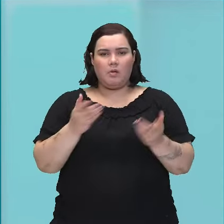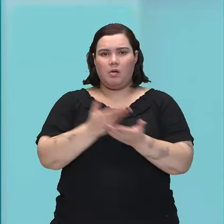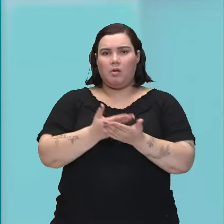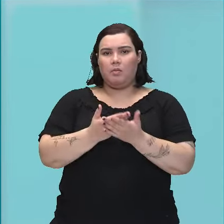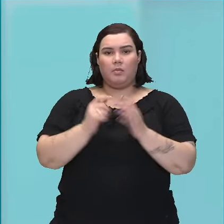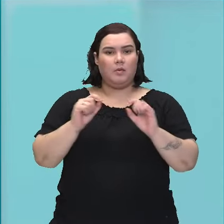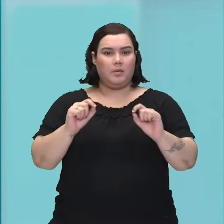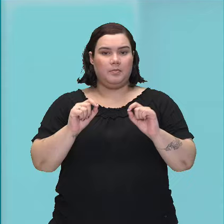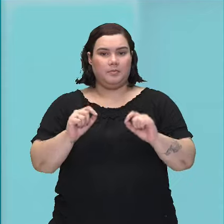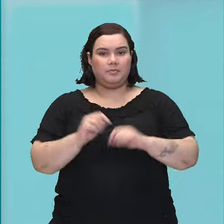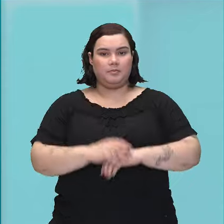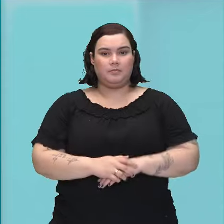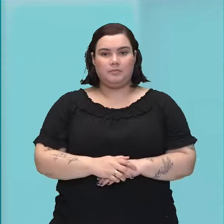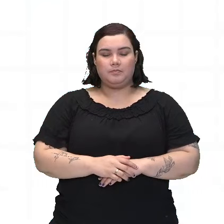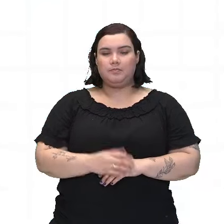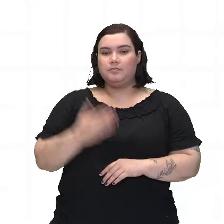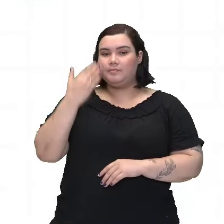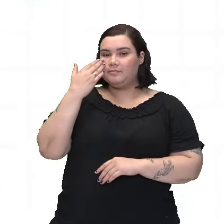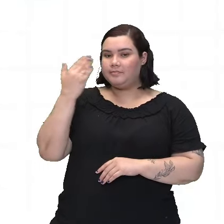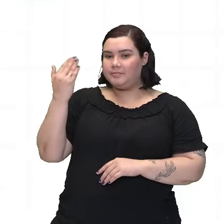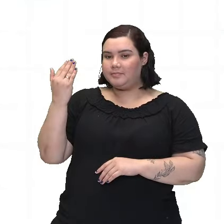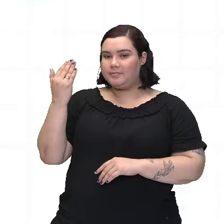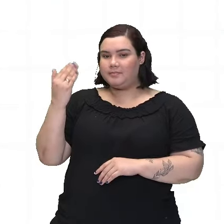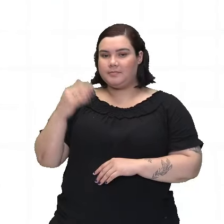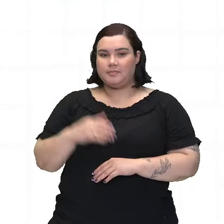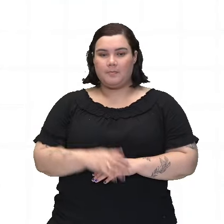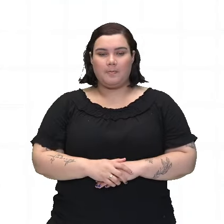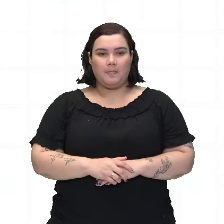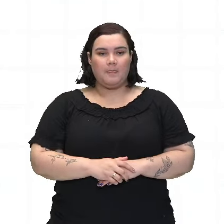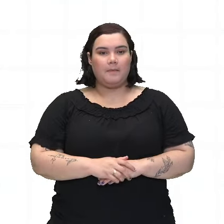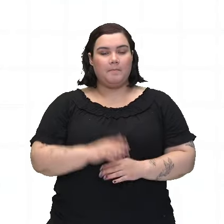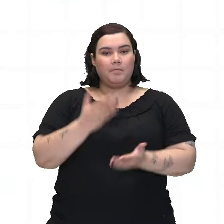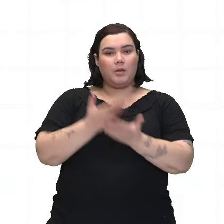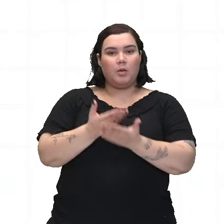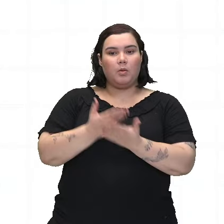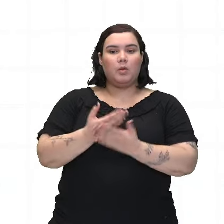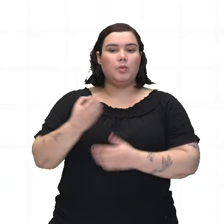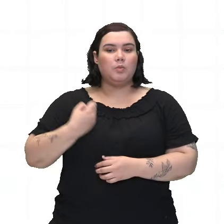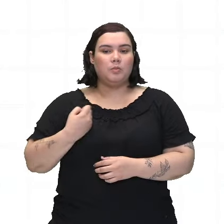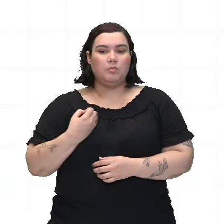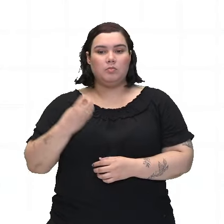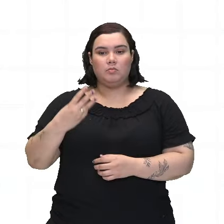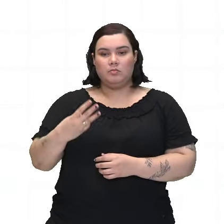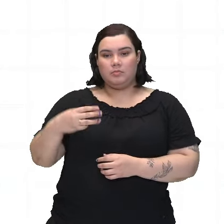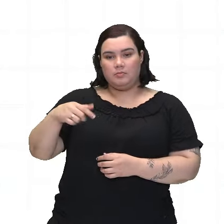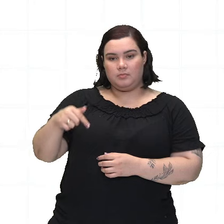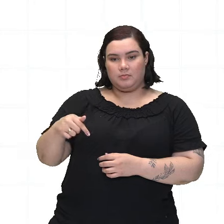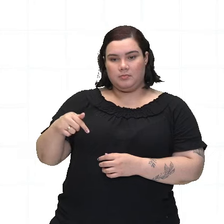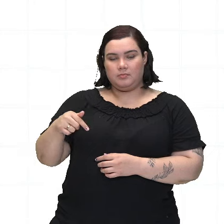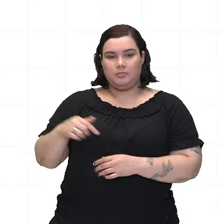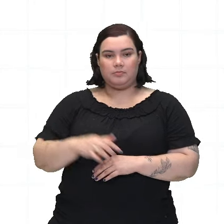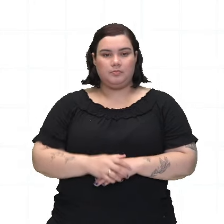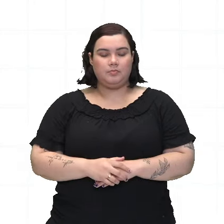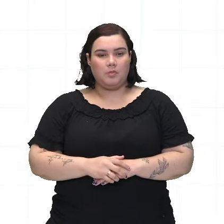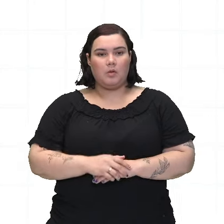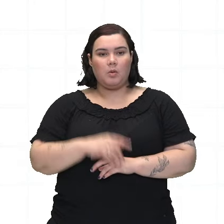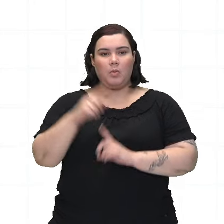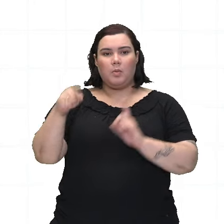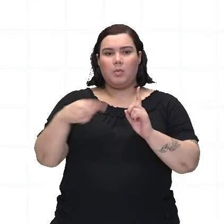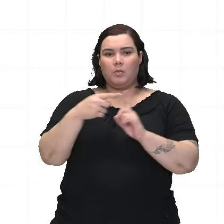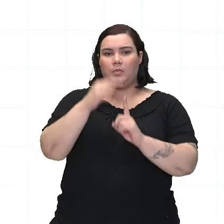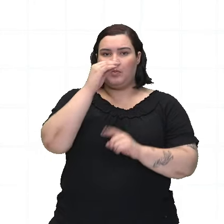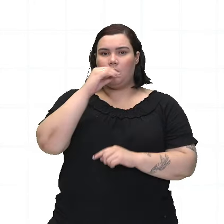hoje? Acompanhe aí na tela. Aula 37, o nosso objeto